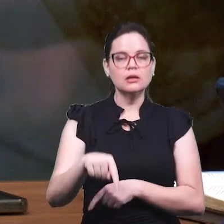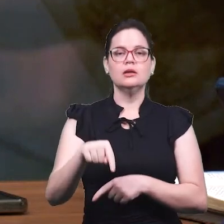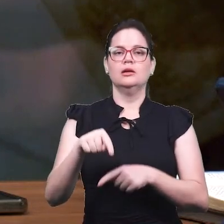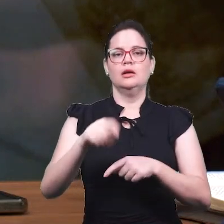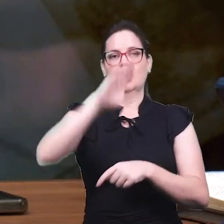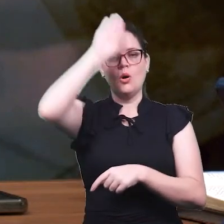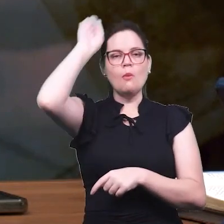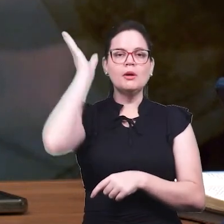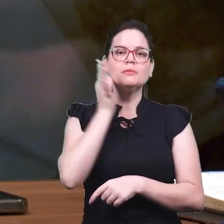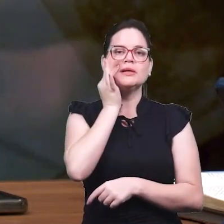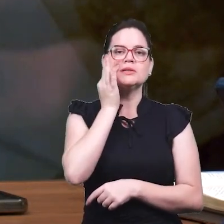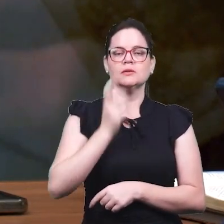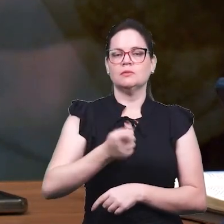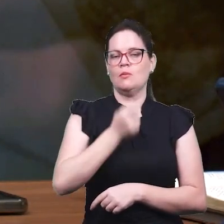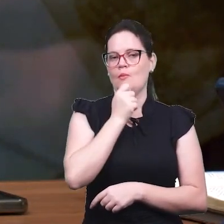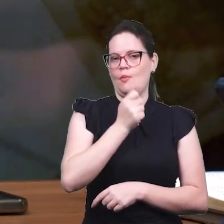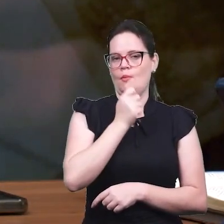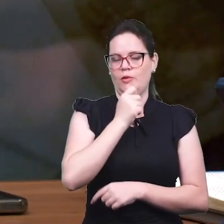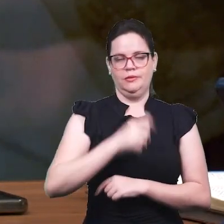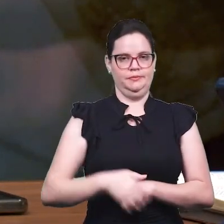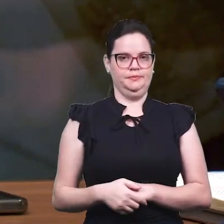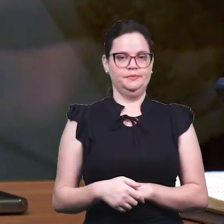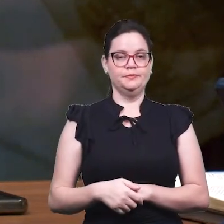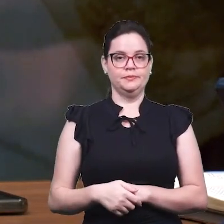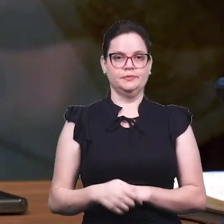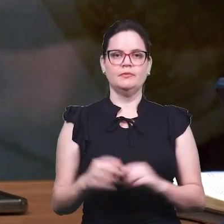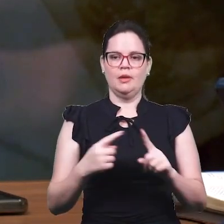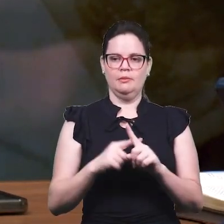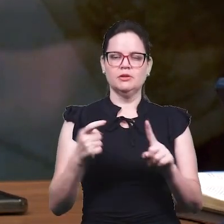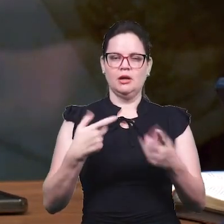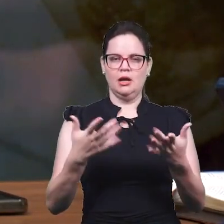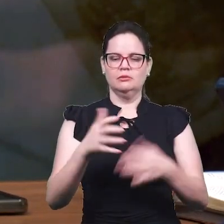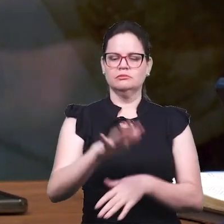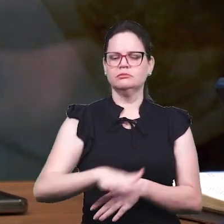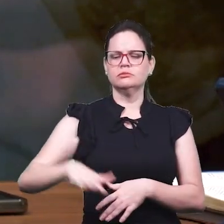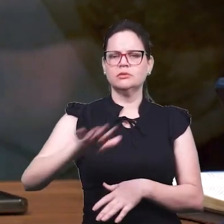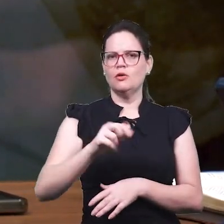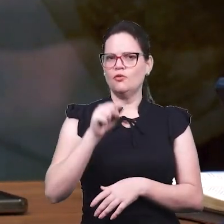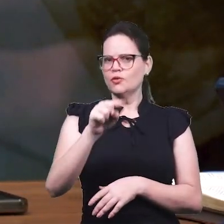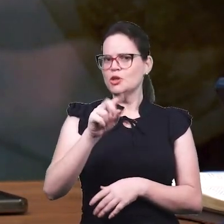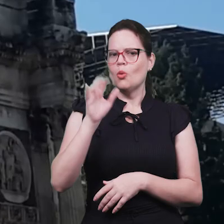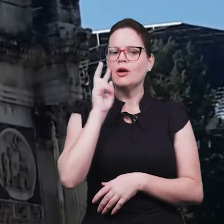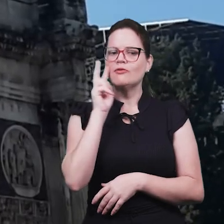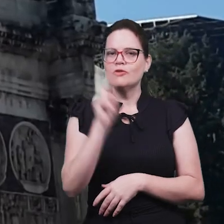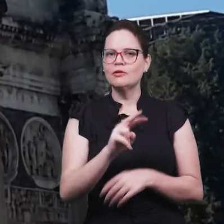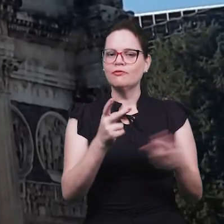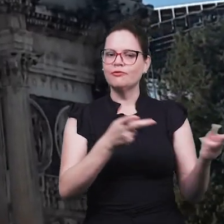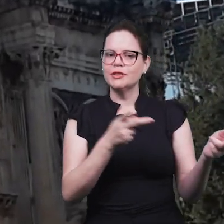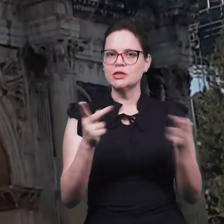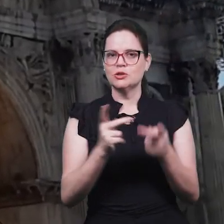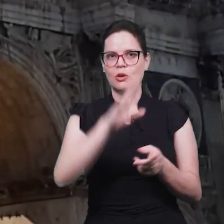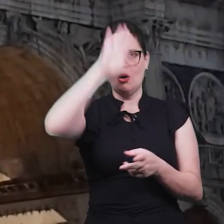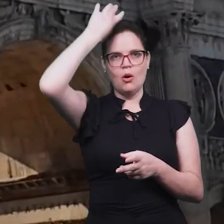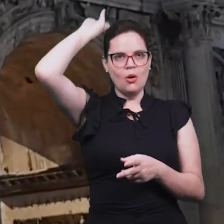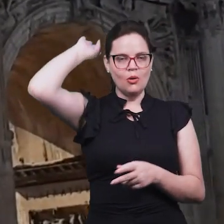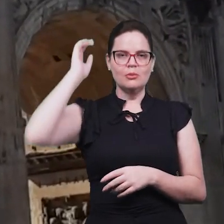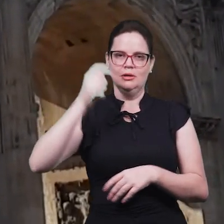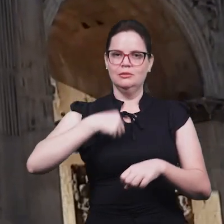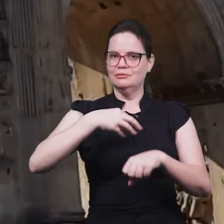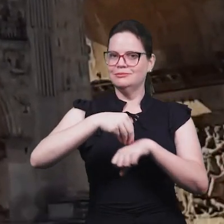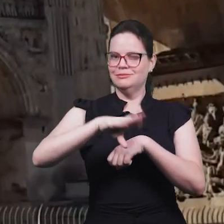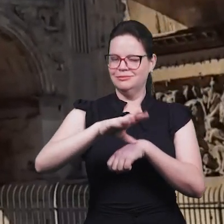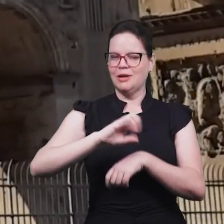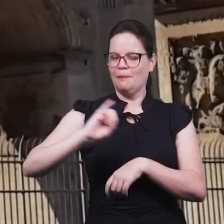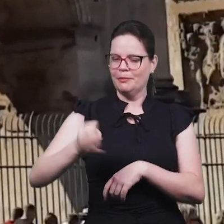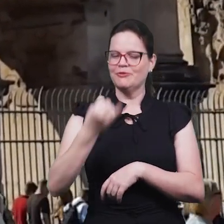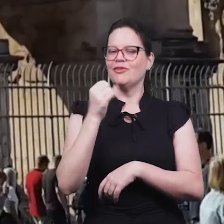carta. E ele não tinha ido em Roma. Mas eu queria falar sobre Roma, Quem ainda não foi em Roma, eu queria deixar aqui